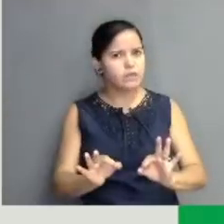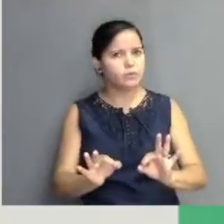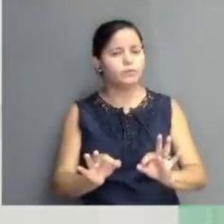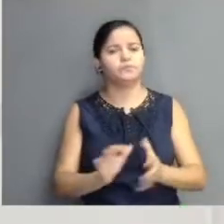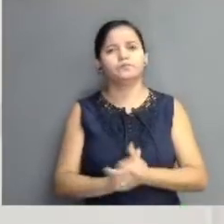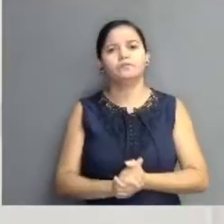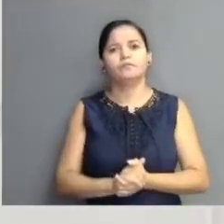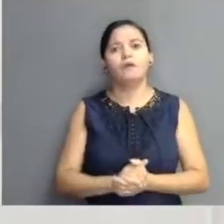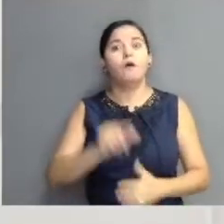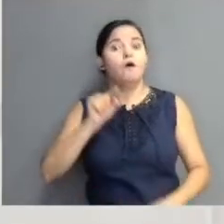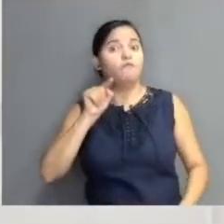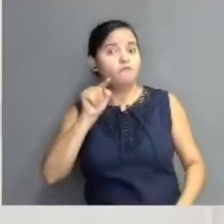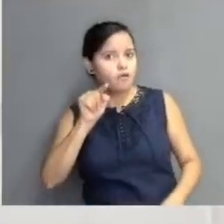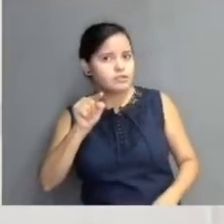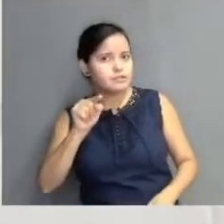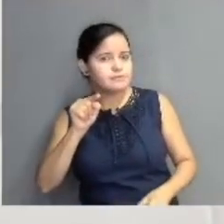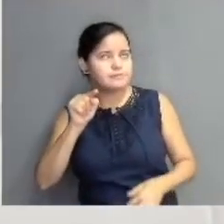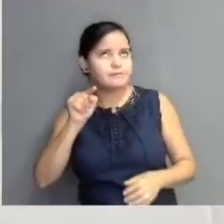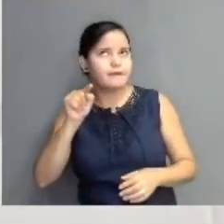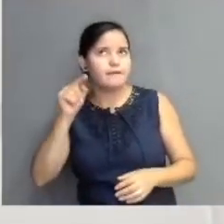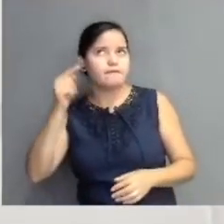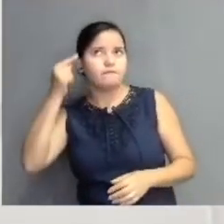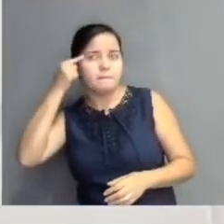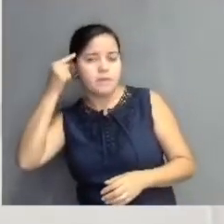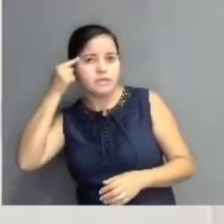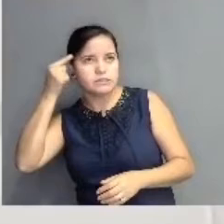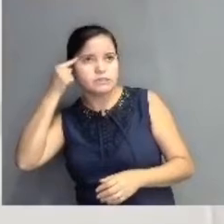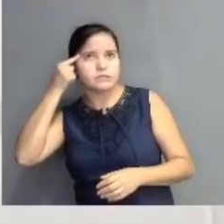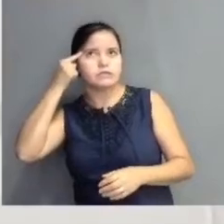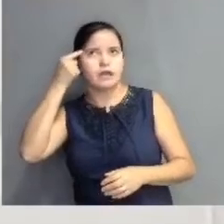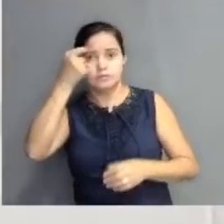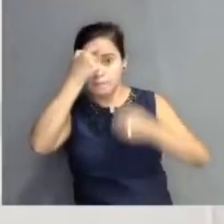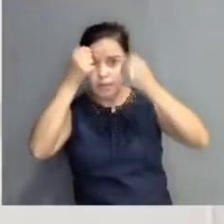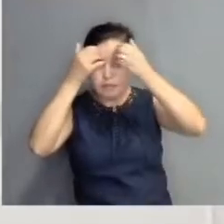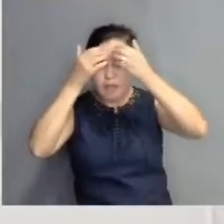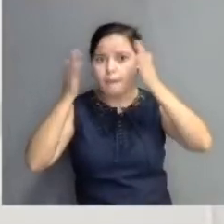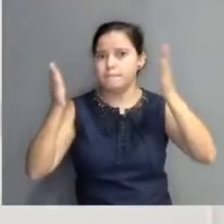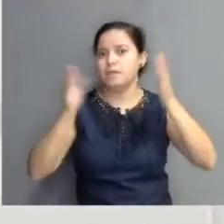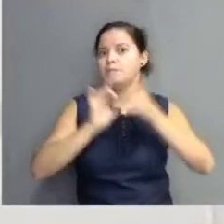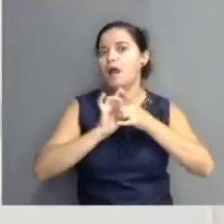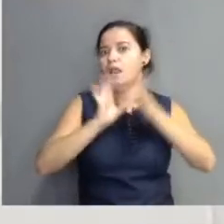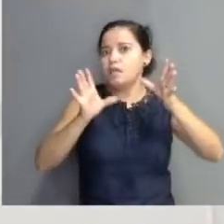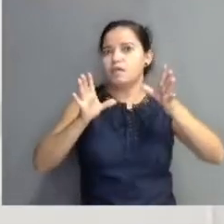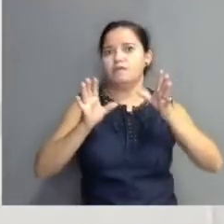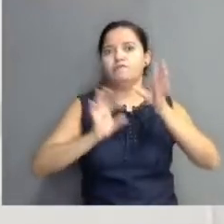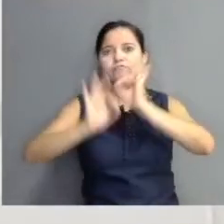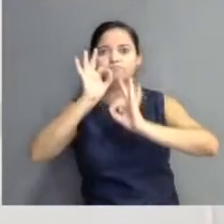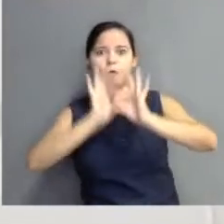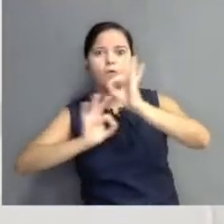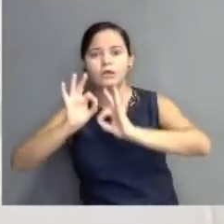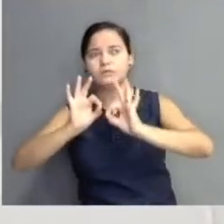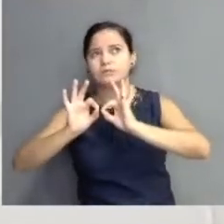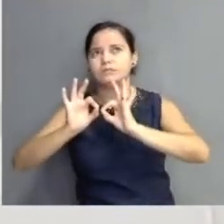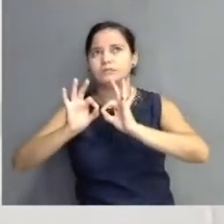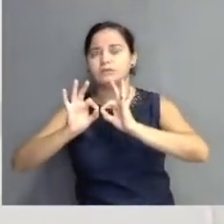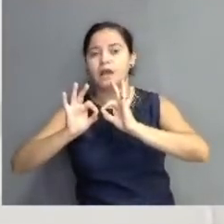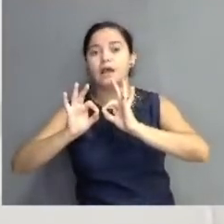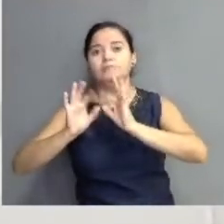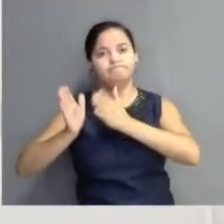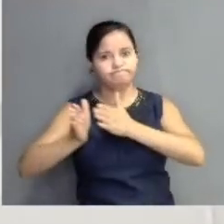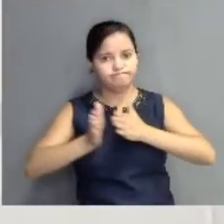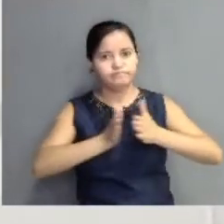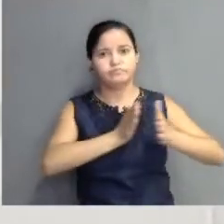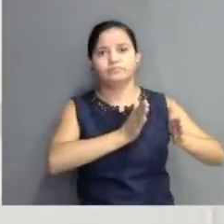você vai sair do reino da necessidade para o reino da liberdade. Você não vai ser simplesmente se sujeitar ao